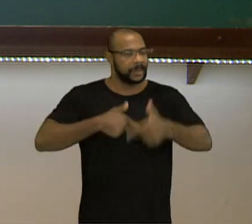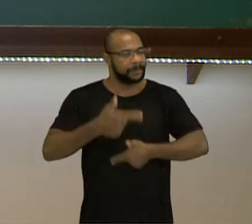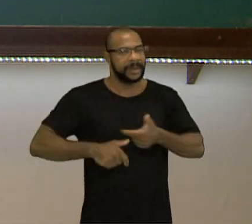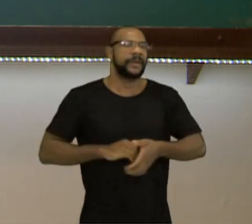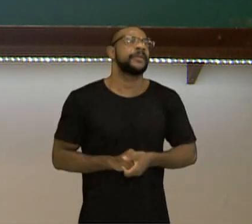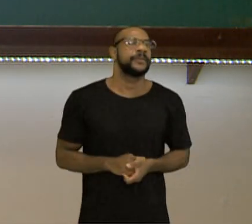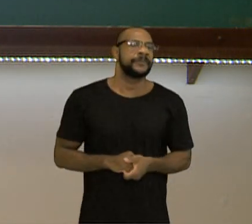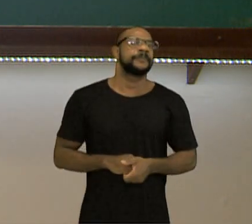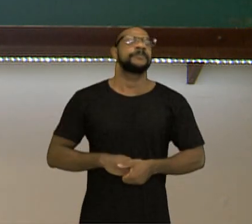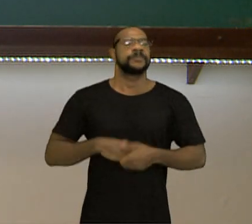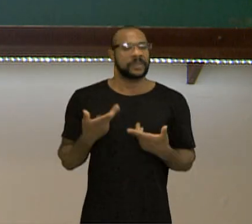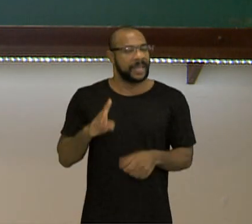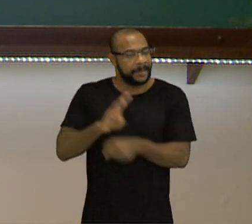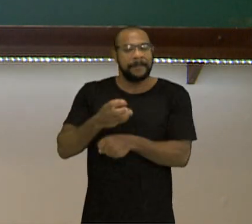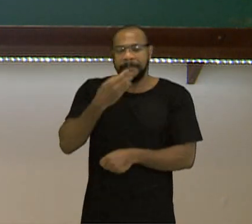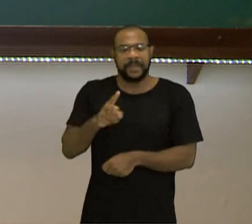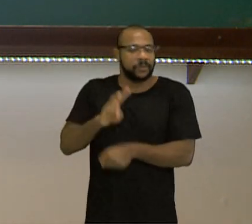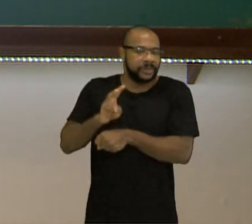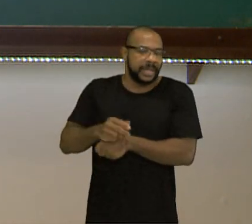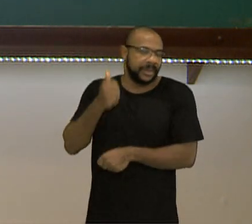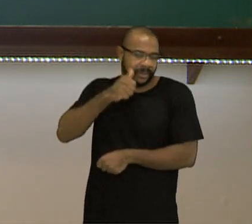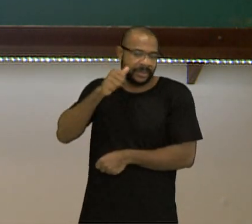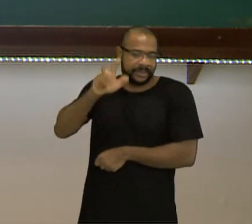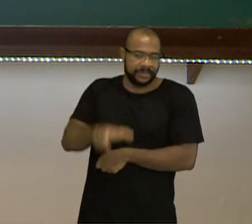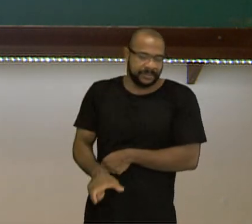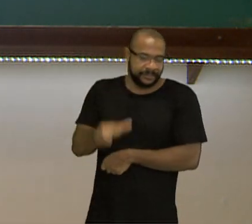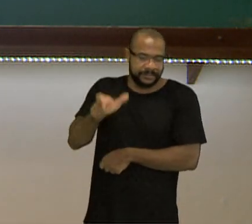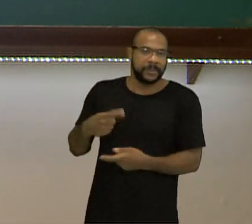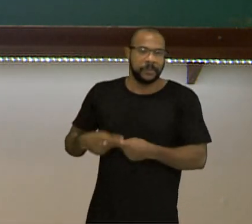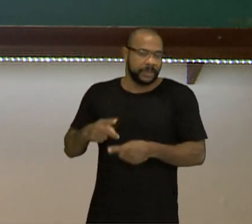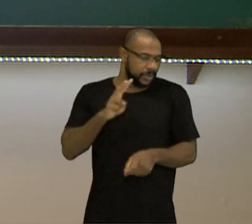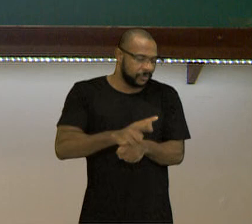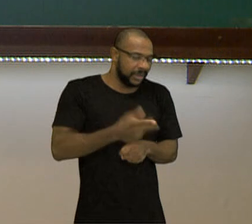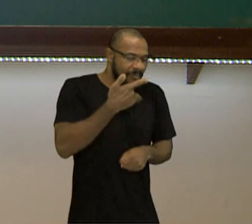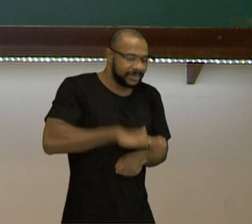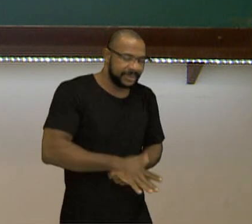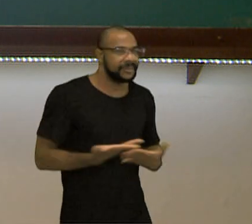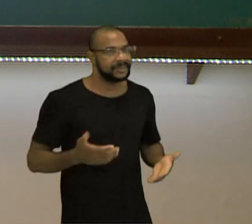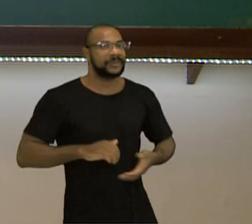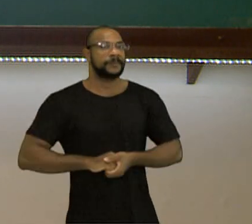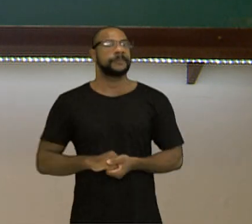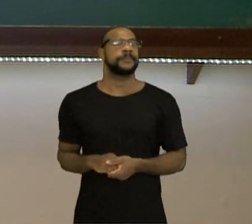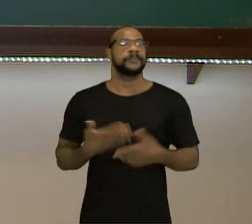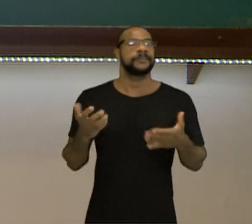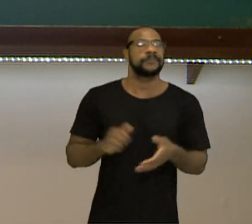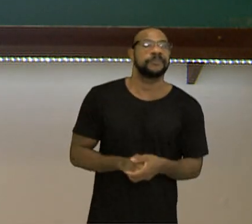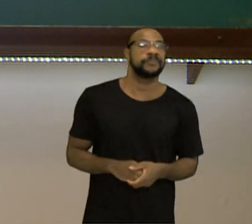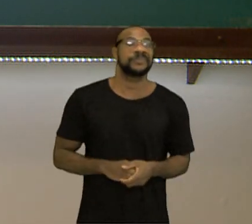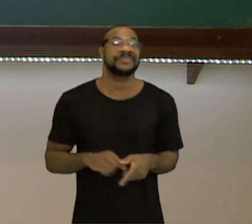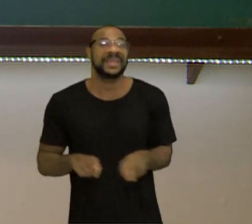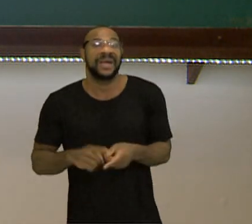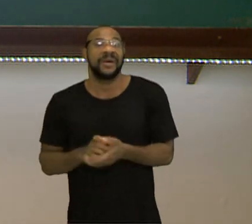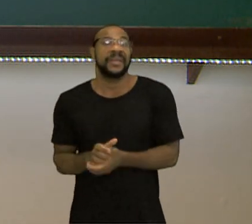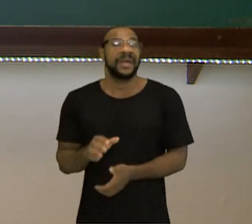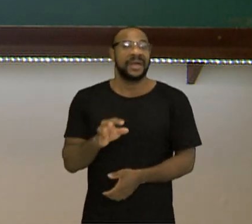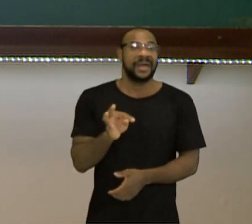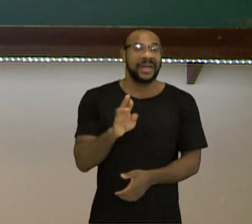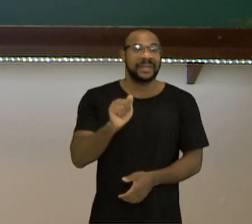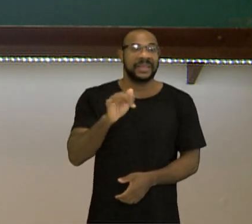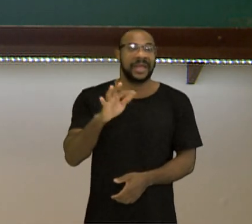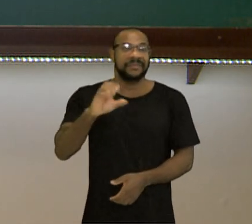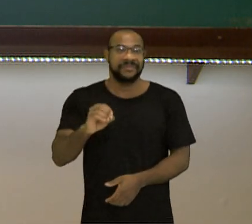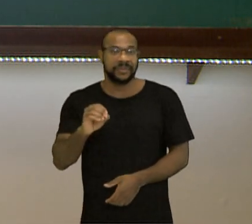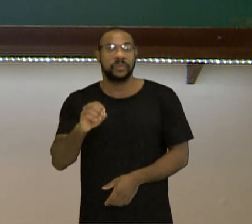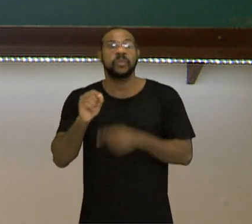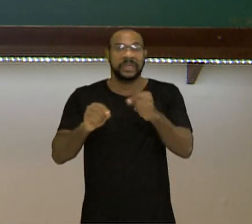de ser a pessoa que provia a criança de leite materno. Beleza? Sobre o tráfico de escravos. Então a gente vai falar agora